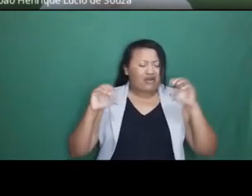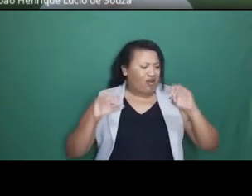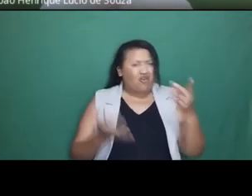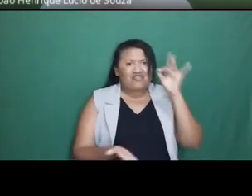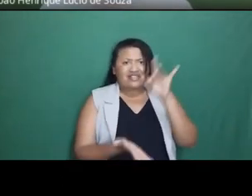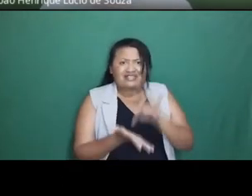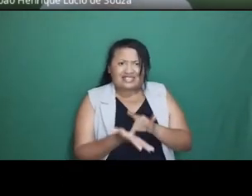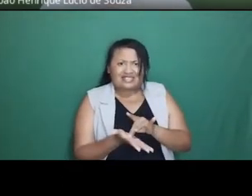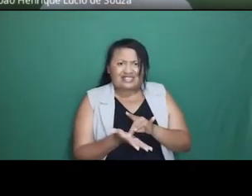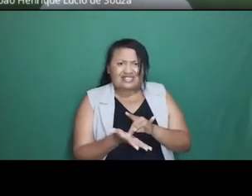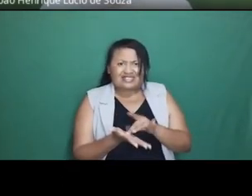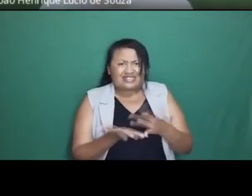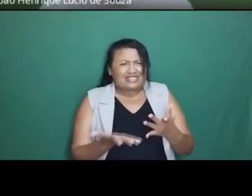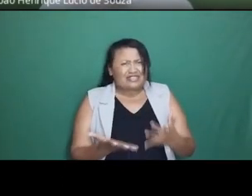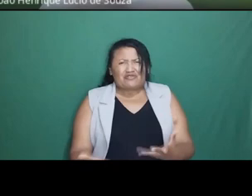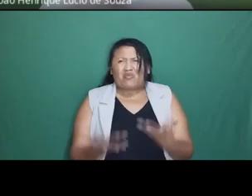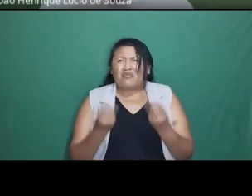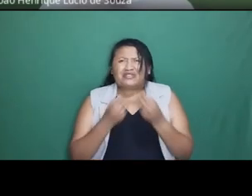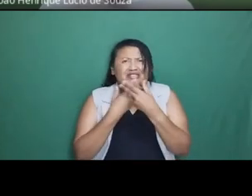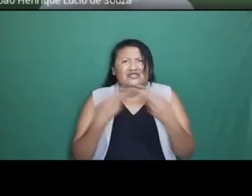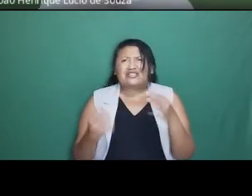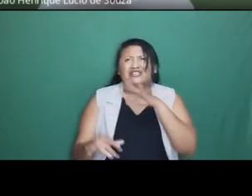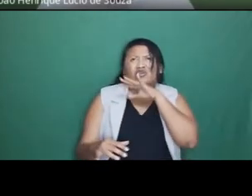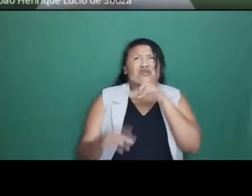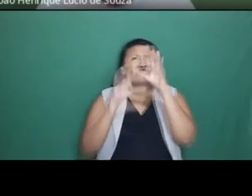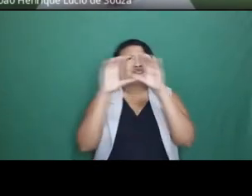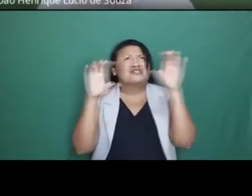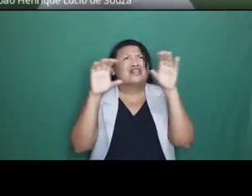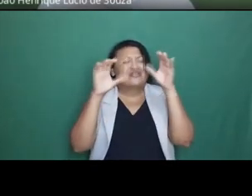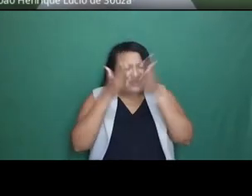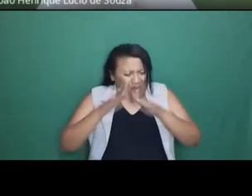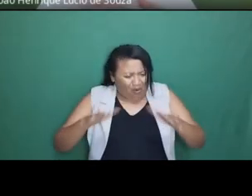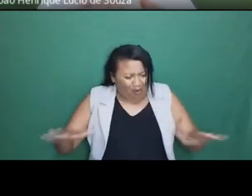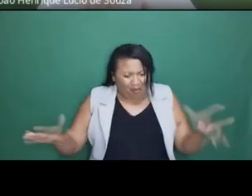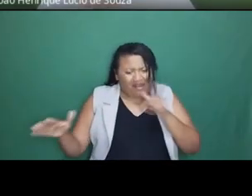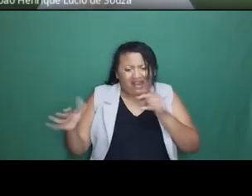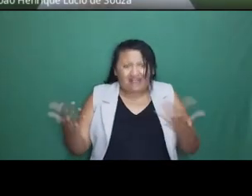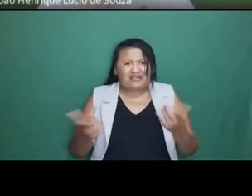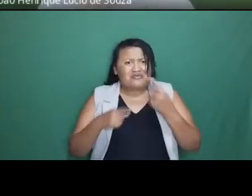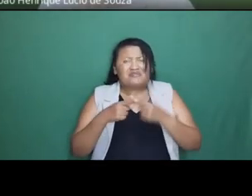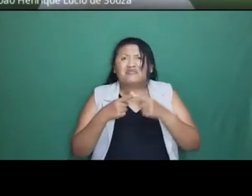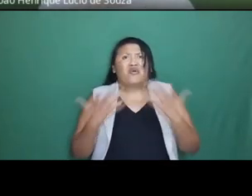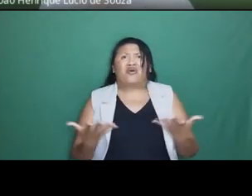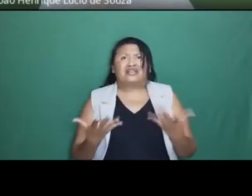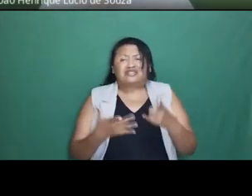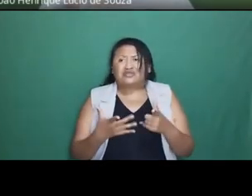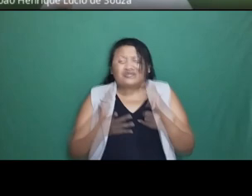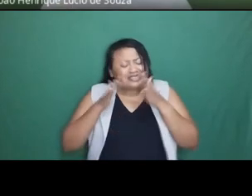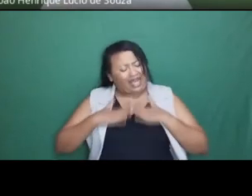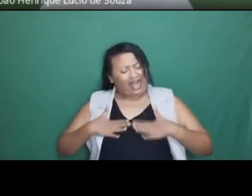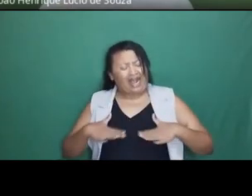é verdade tanto roupa dos céus ou mar porque não apagas como Esponja de tuas vagas